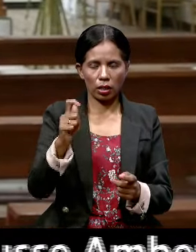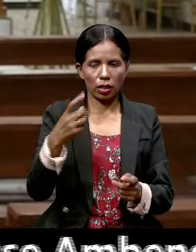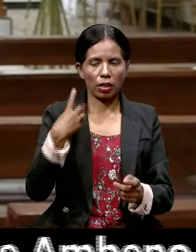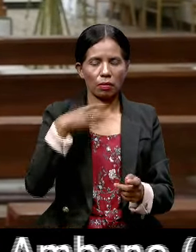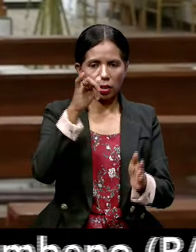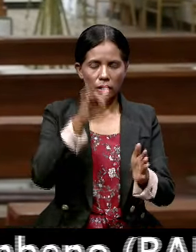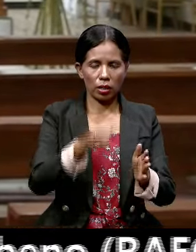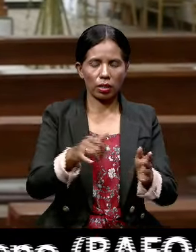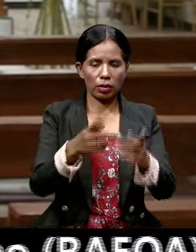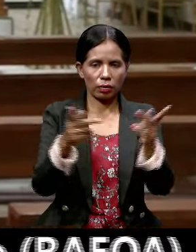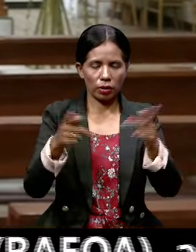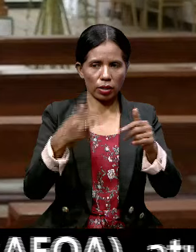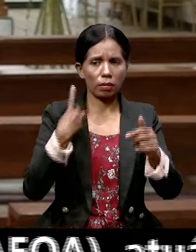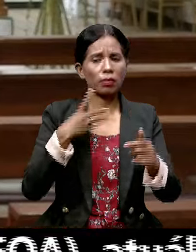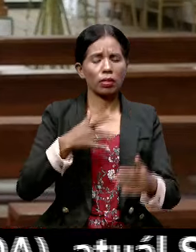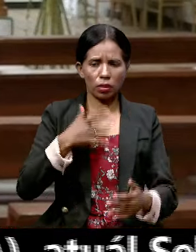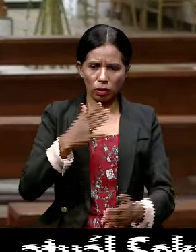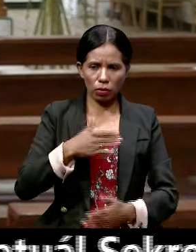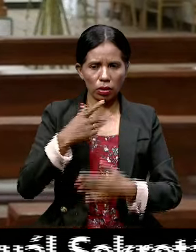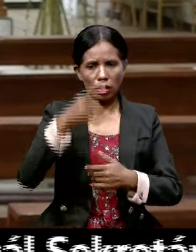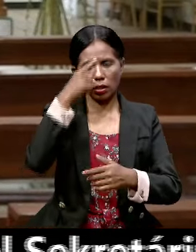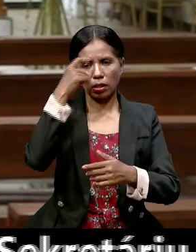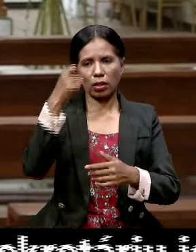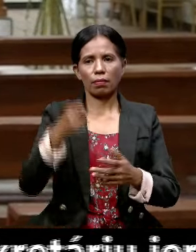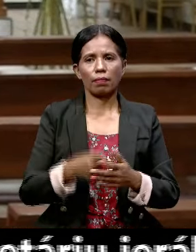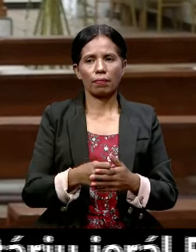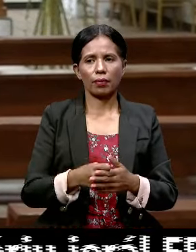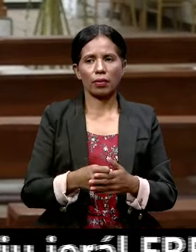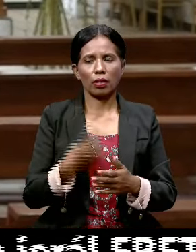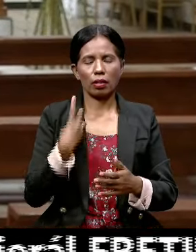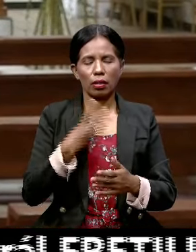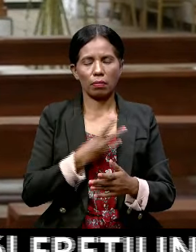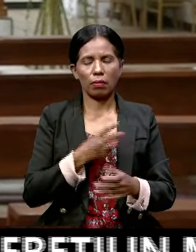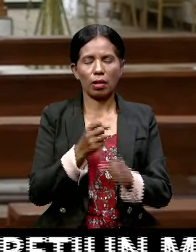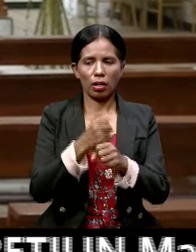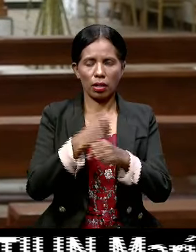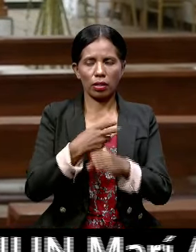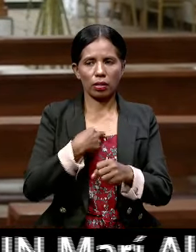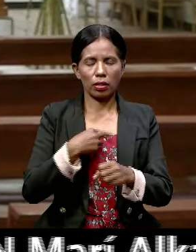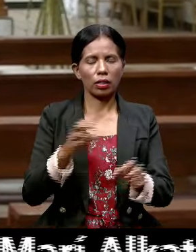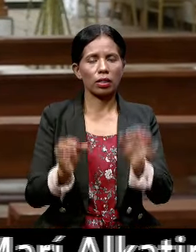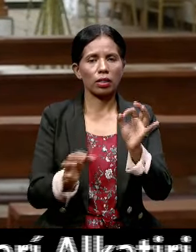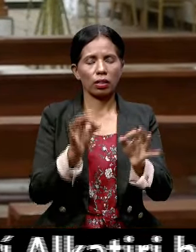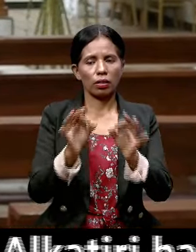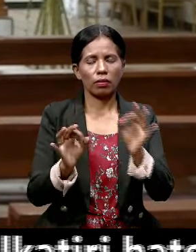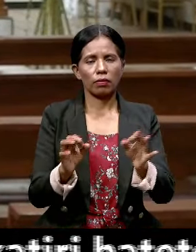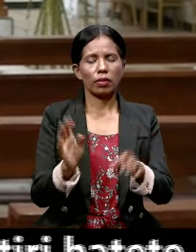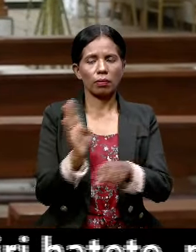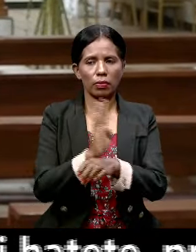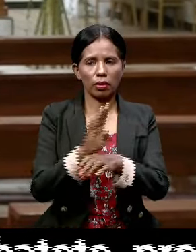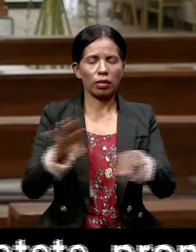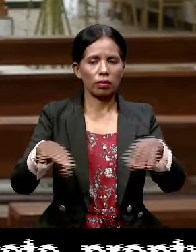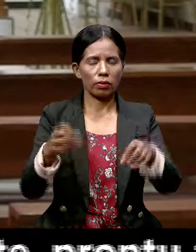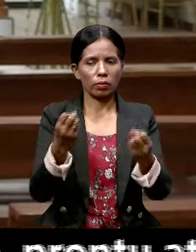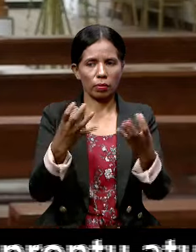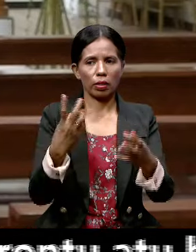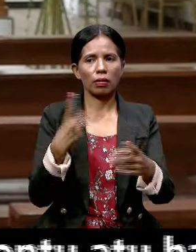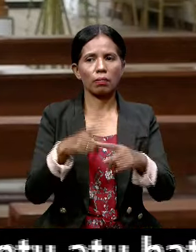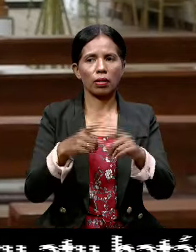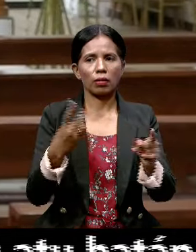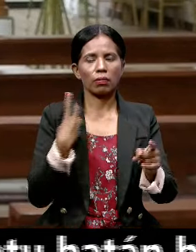ya sentro baripite. Ami sinto orgulho tamba karyal rasik, maskini okupado, o servisu barak, nebe nia